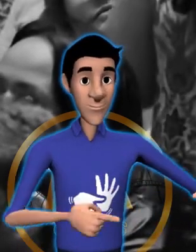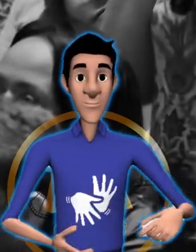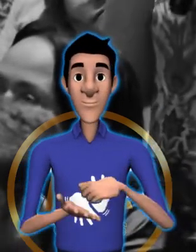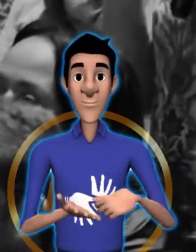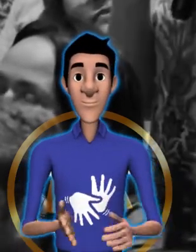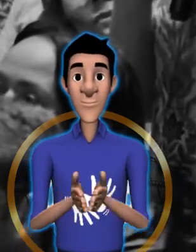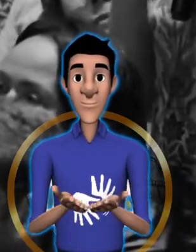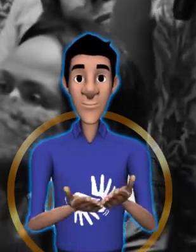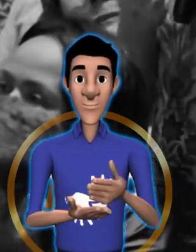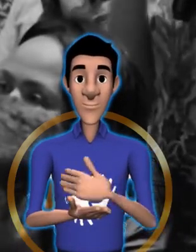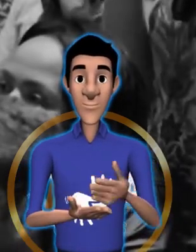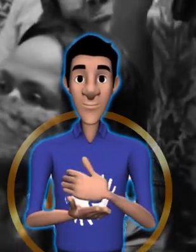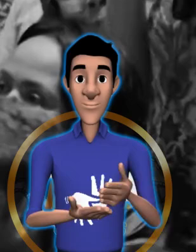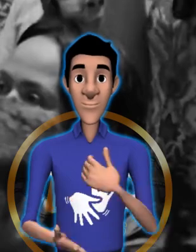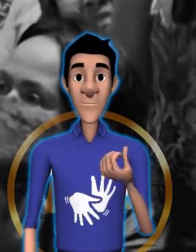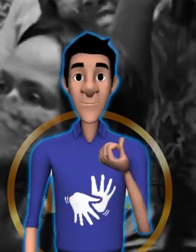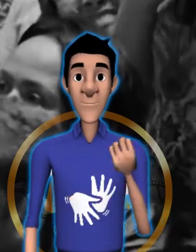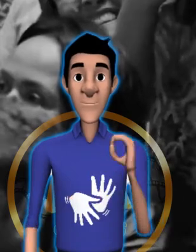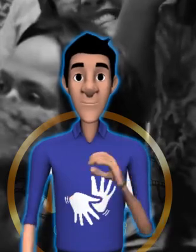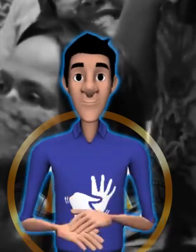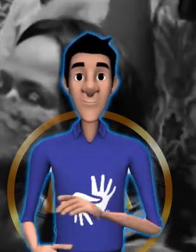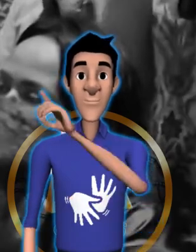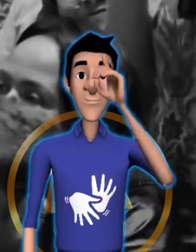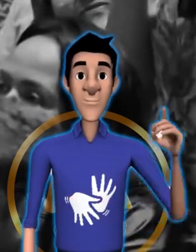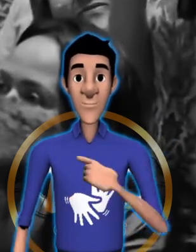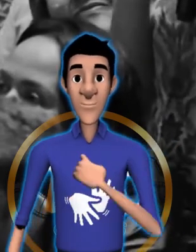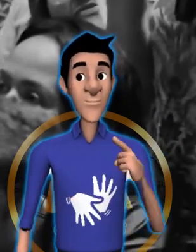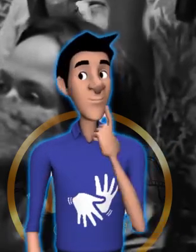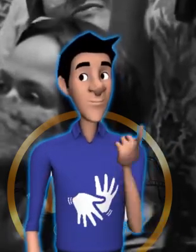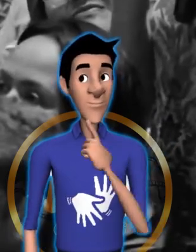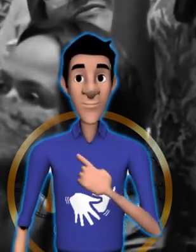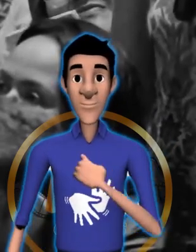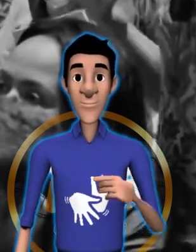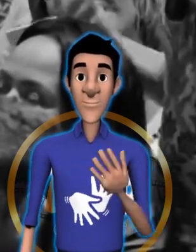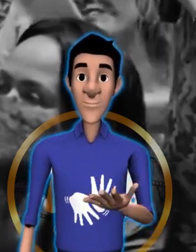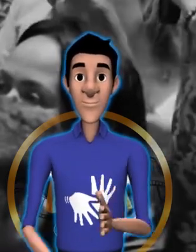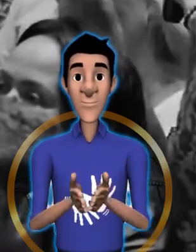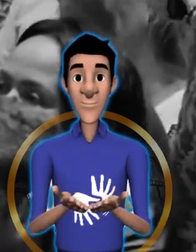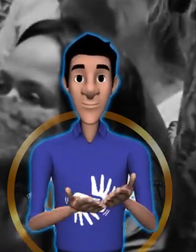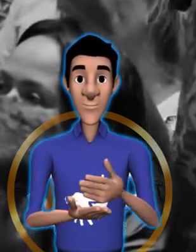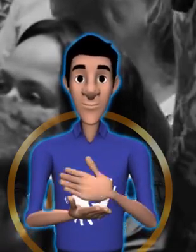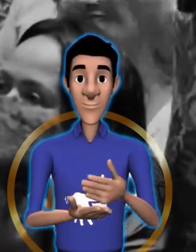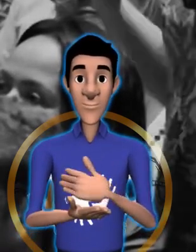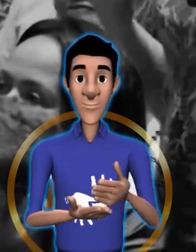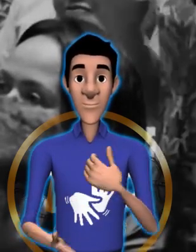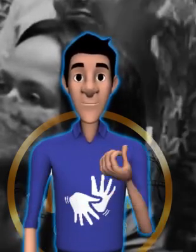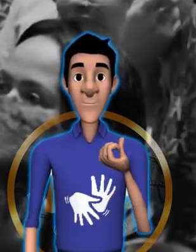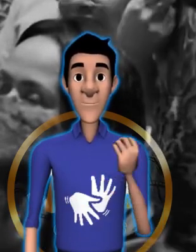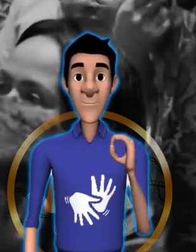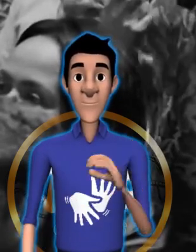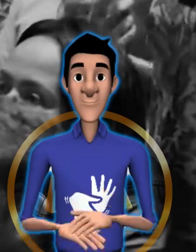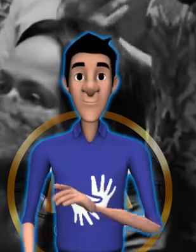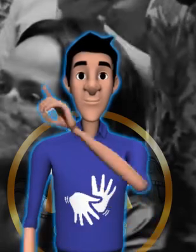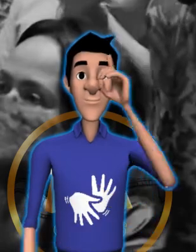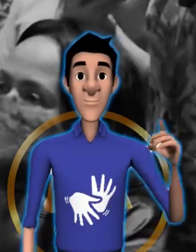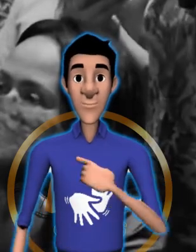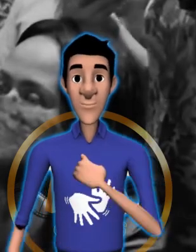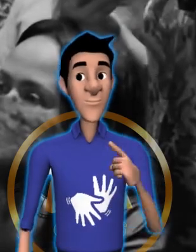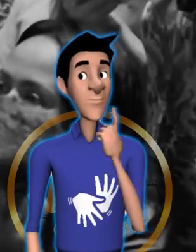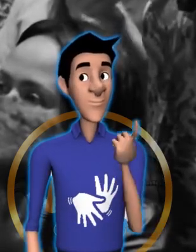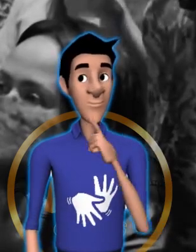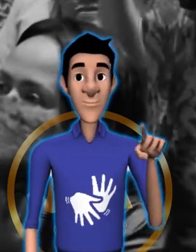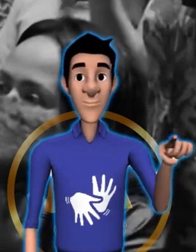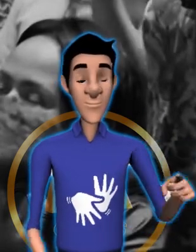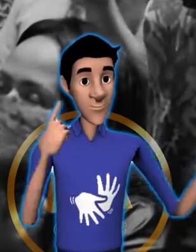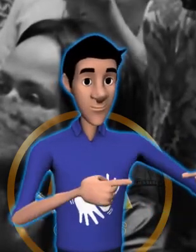E você me desafiou a escrever um livro em 60 dias. Eu escrevi o livro em 3. E eu deixei. Eu falei que eu